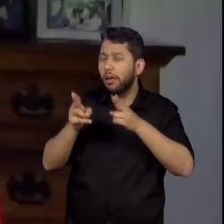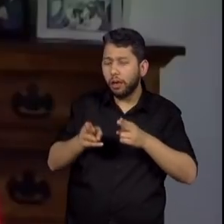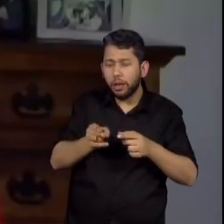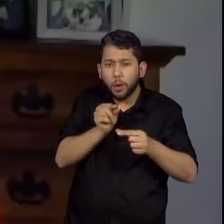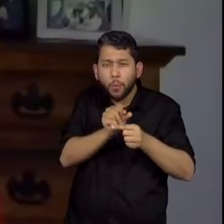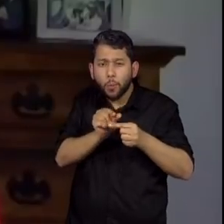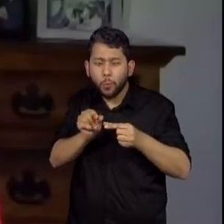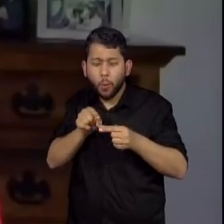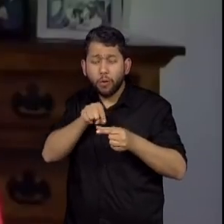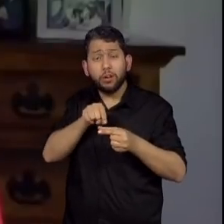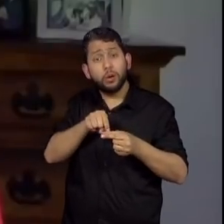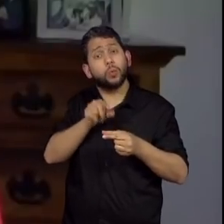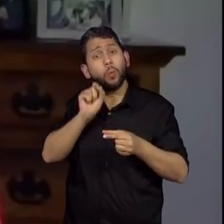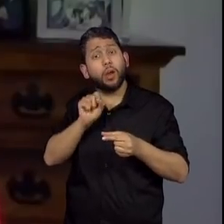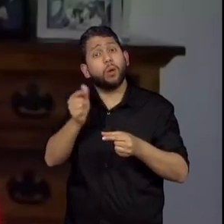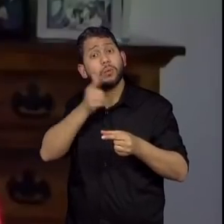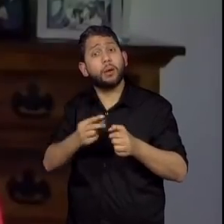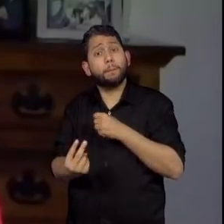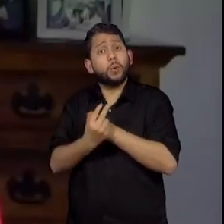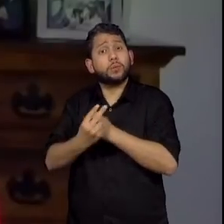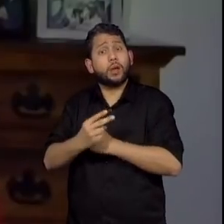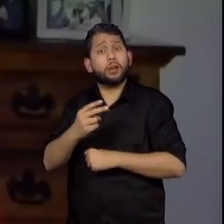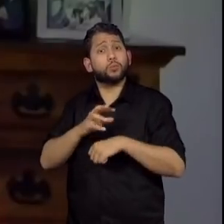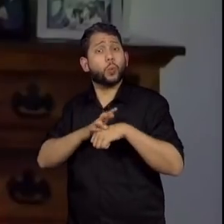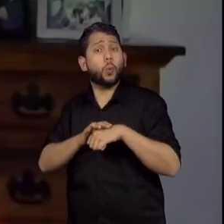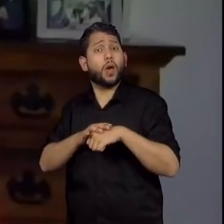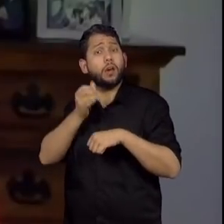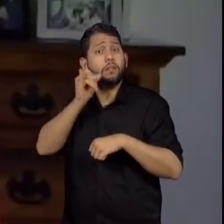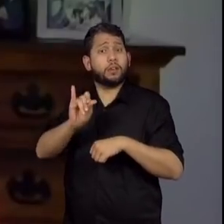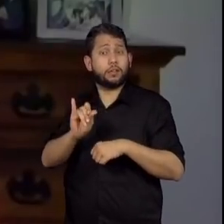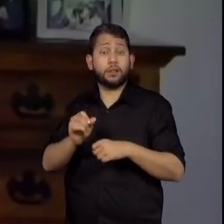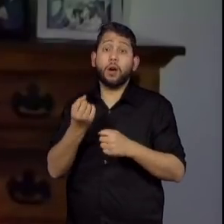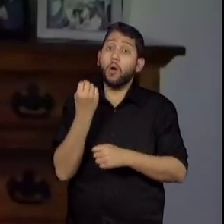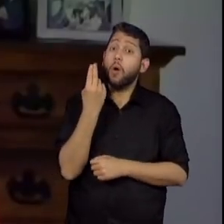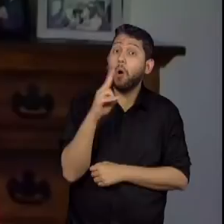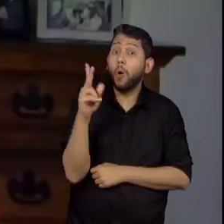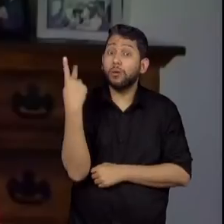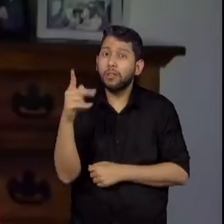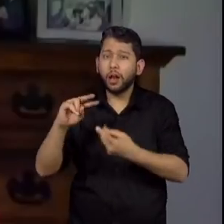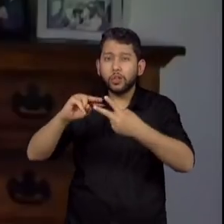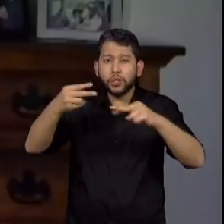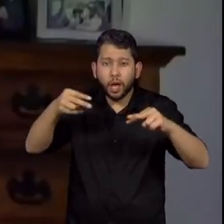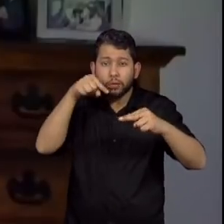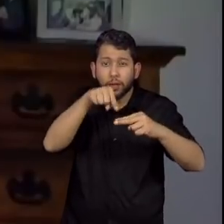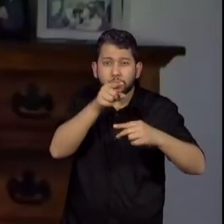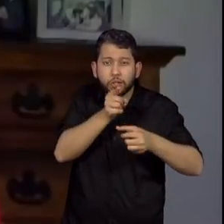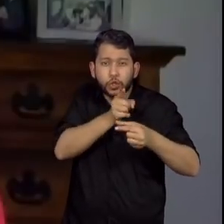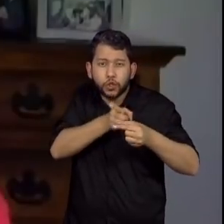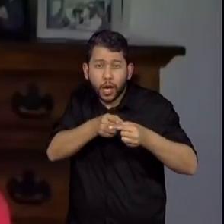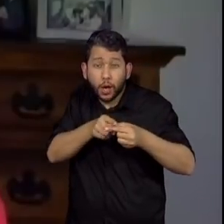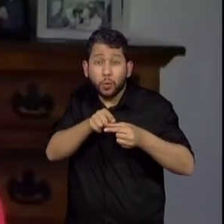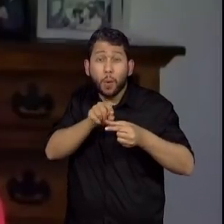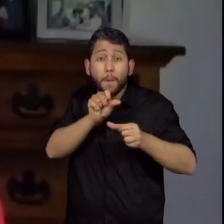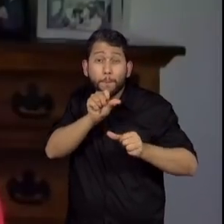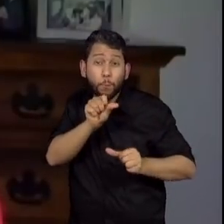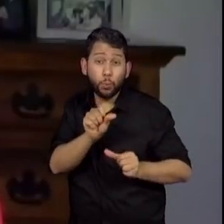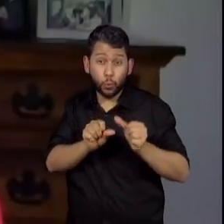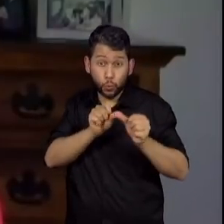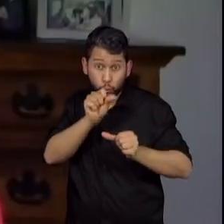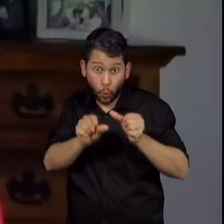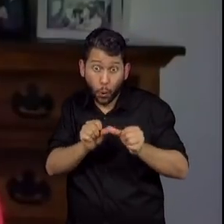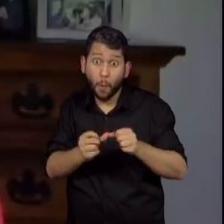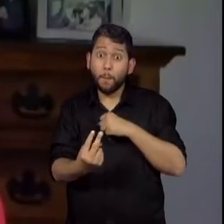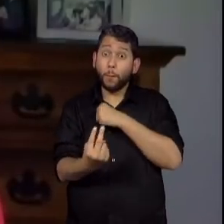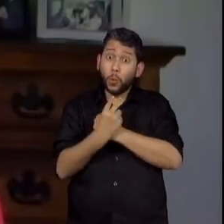proteção contra doenças, ou elas têm mutações que são genes protetores contra as